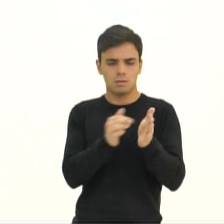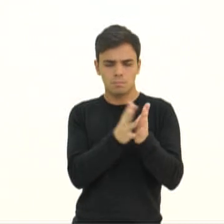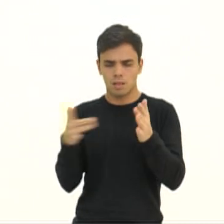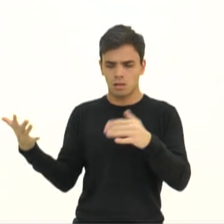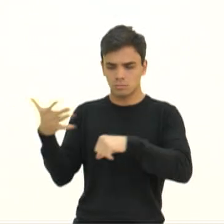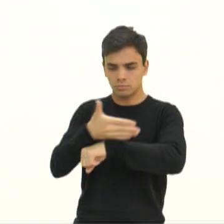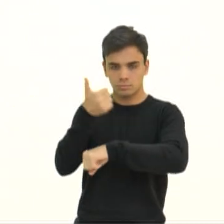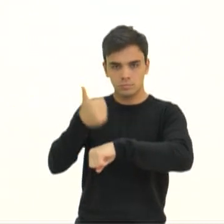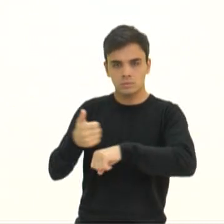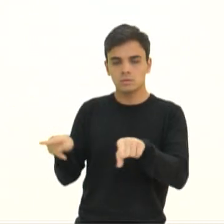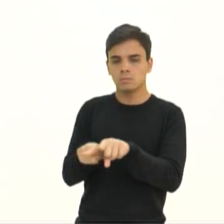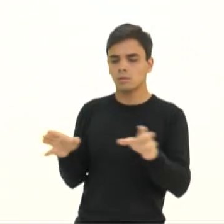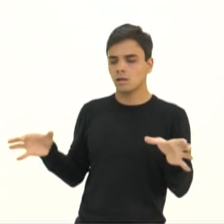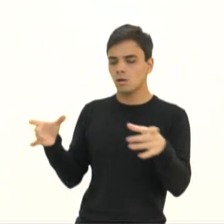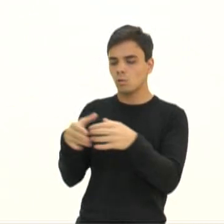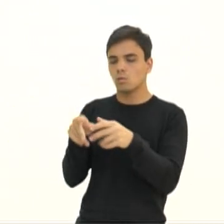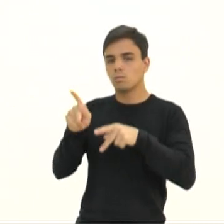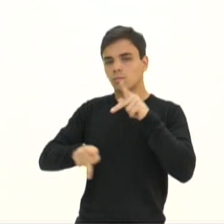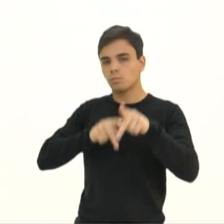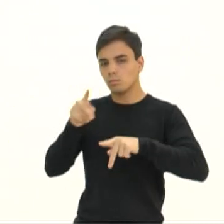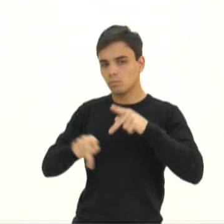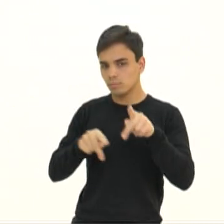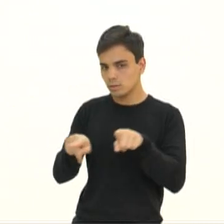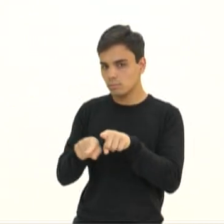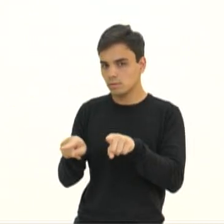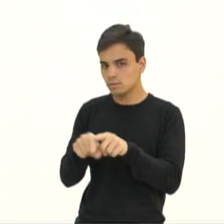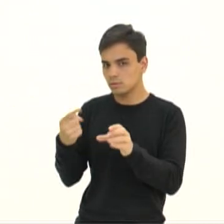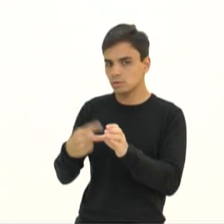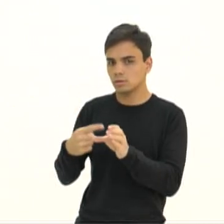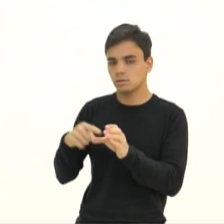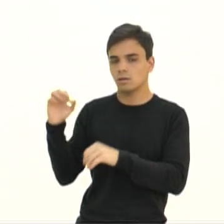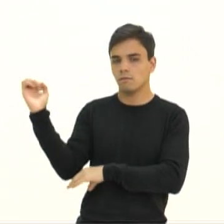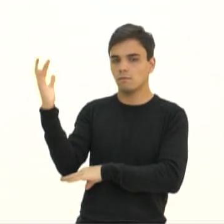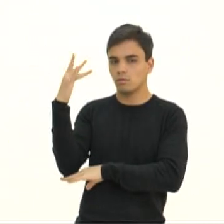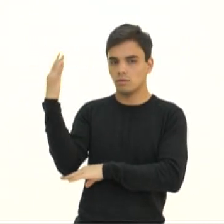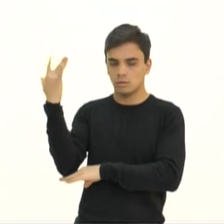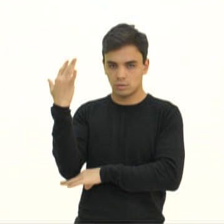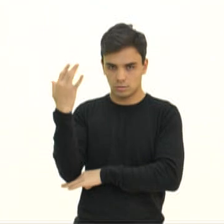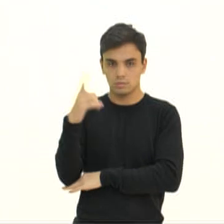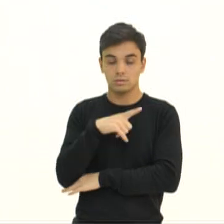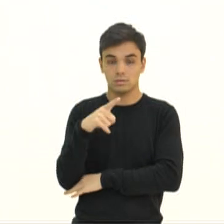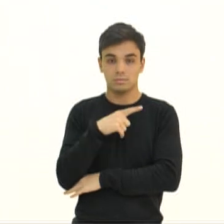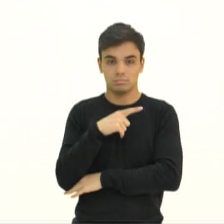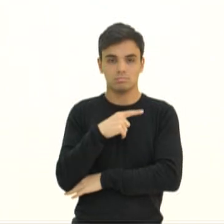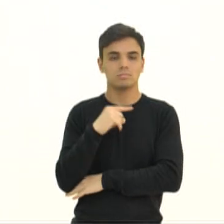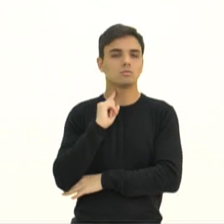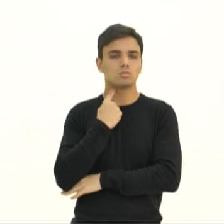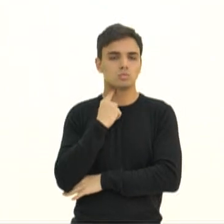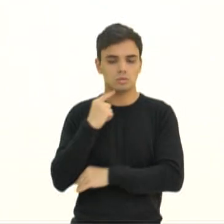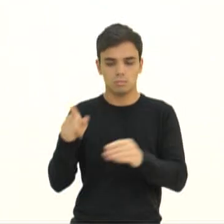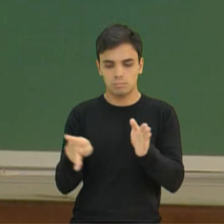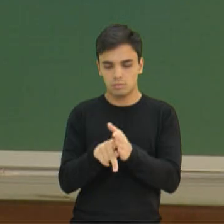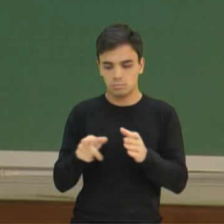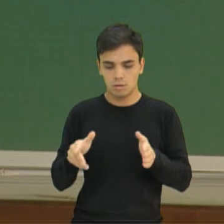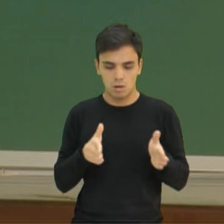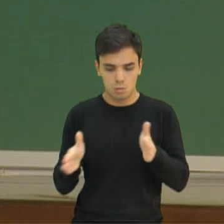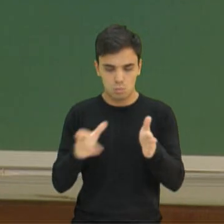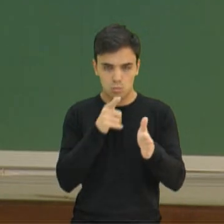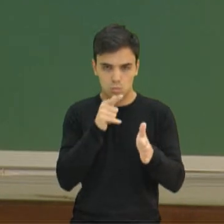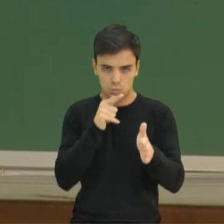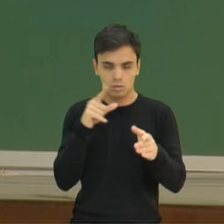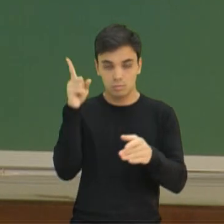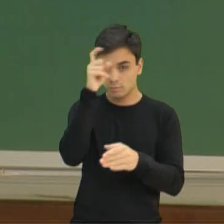colonial, concentração dos grandes centros urbanos na área onde tinha floresta, poluição de rios e dificuldade de escoamento da água.